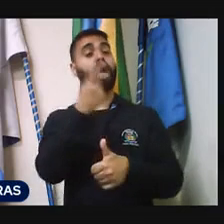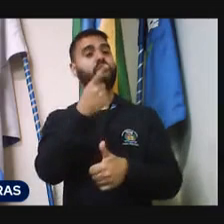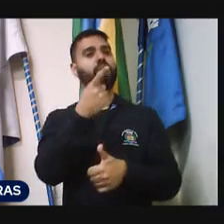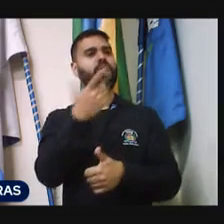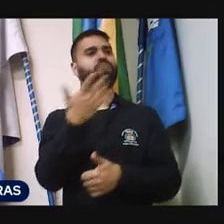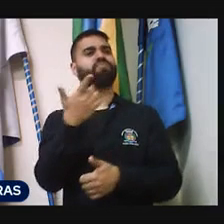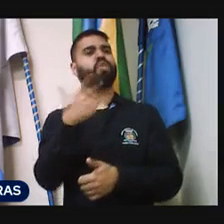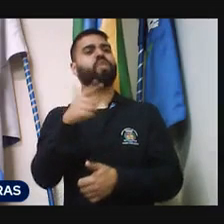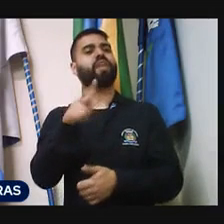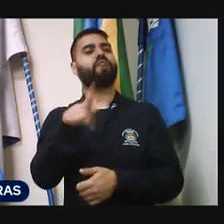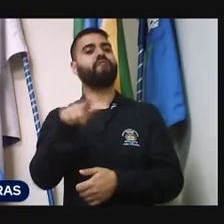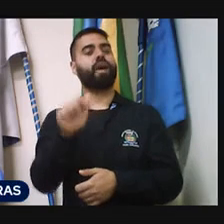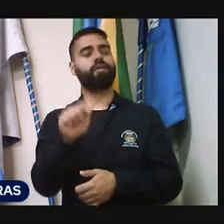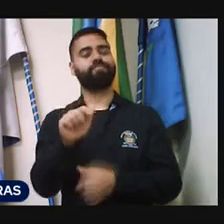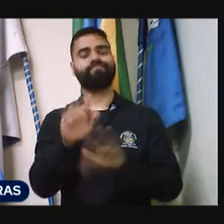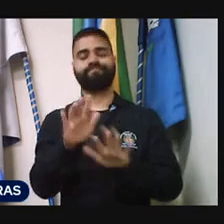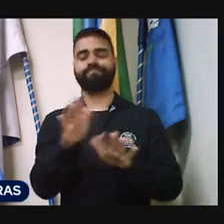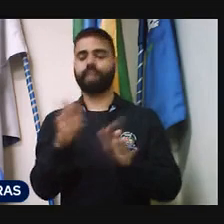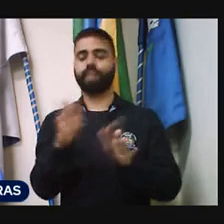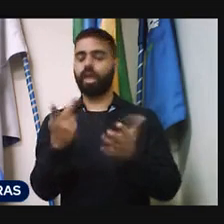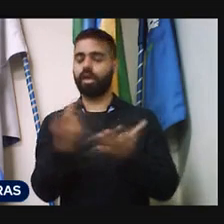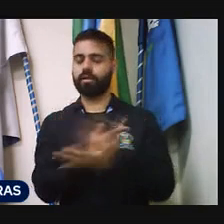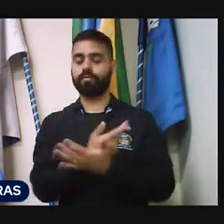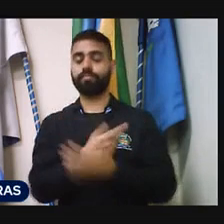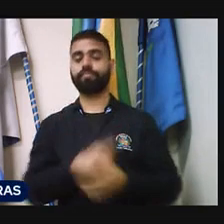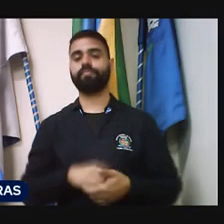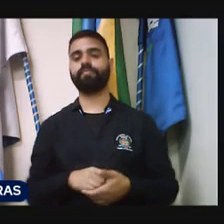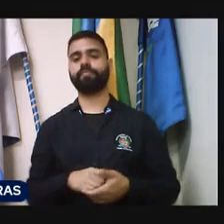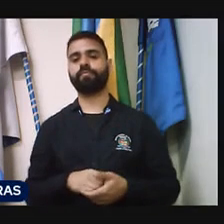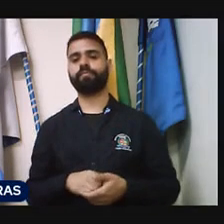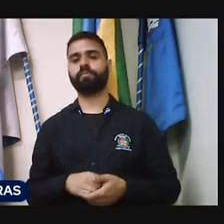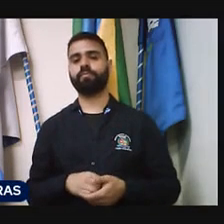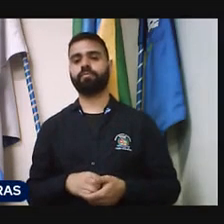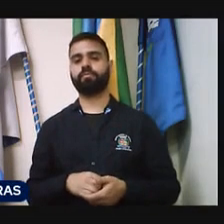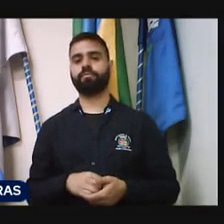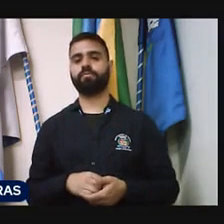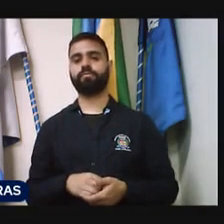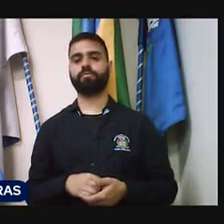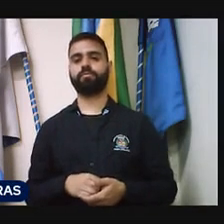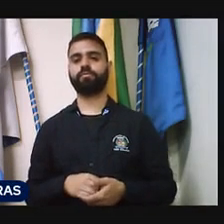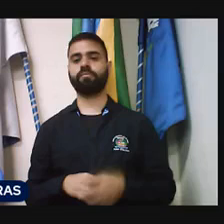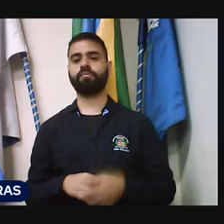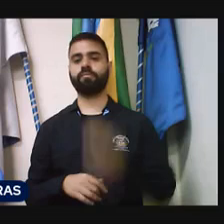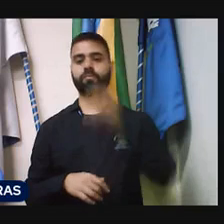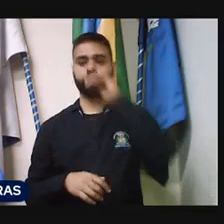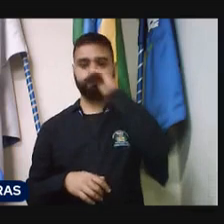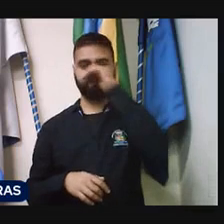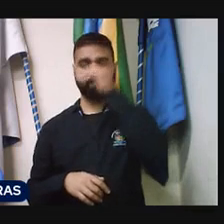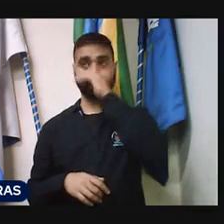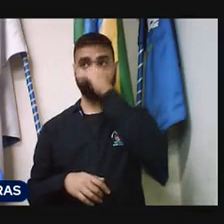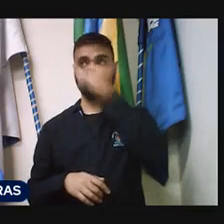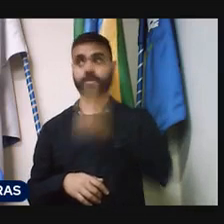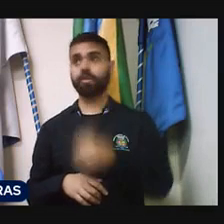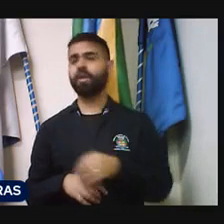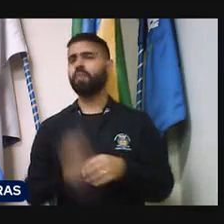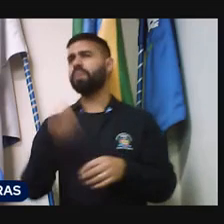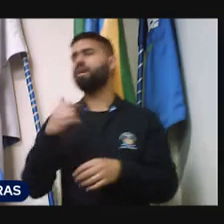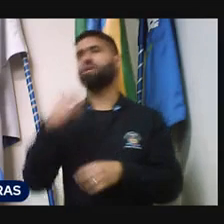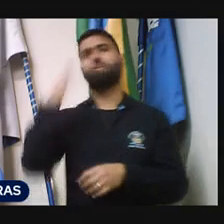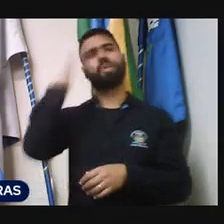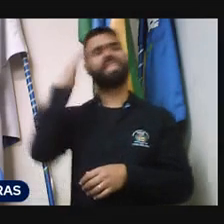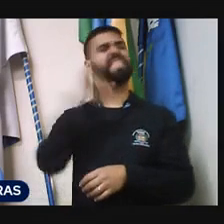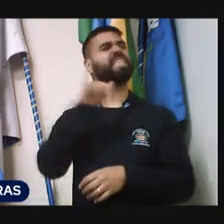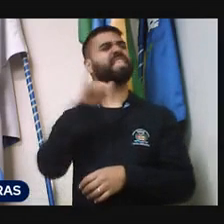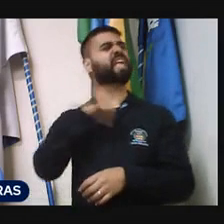não ocupa a vaga eu acho que é uma Covardia e eu também não sei se algum Vereador a vez o Pedro tem algum Vereador tem o telefone do Chico da serra